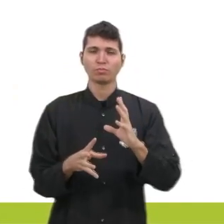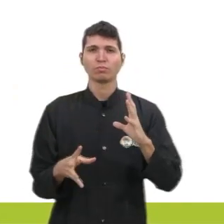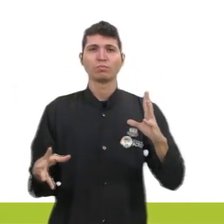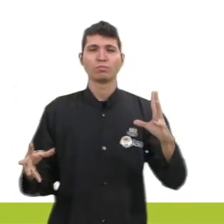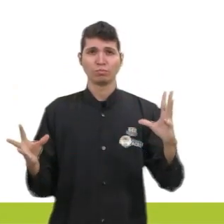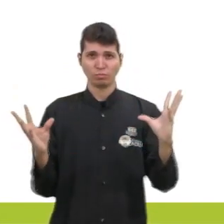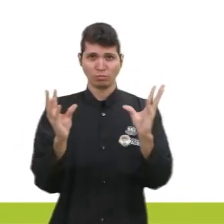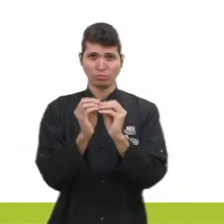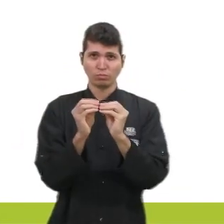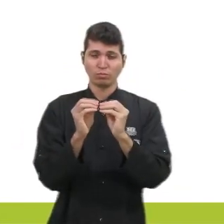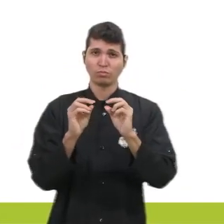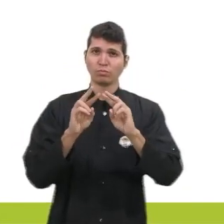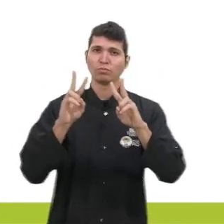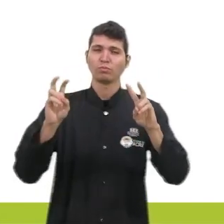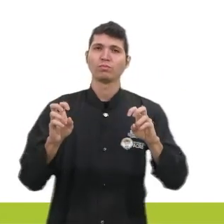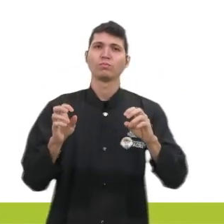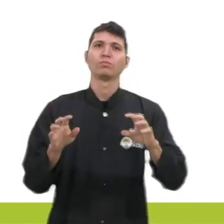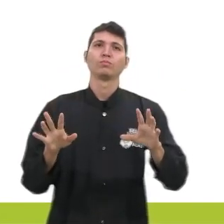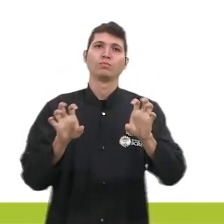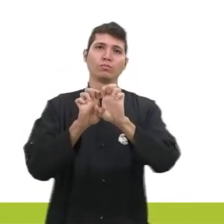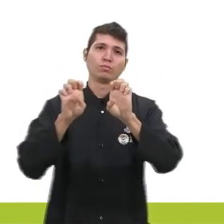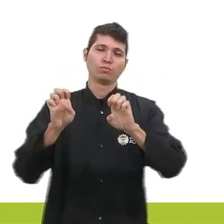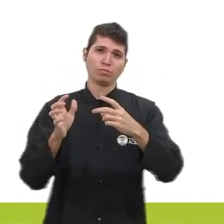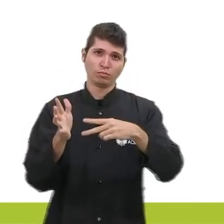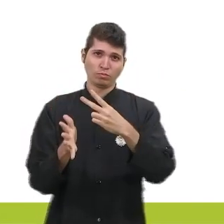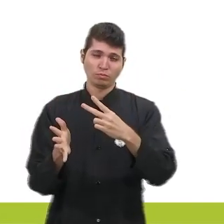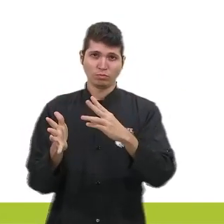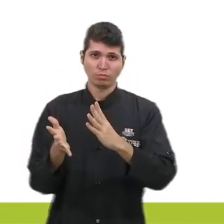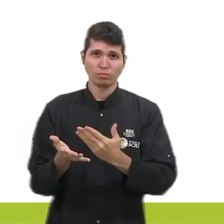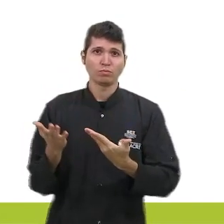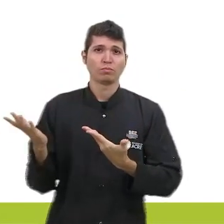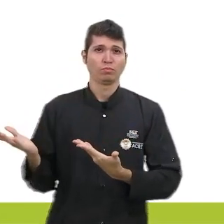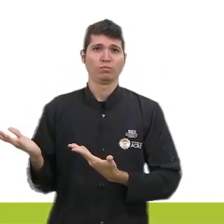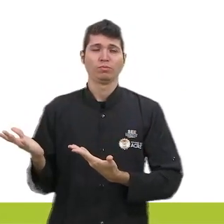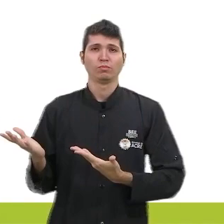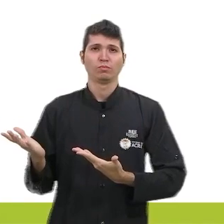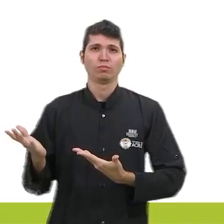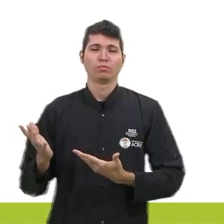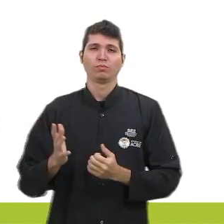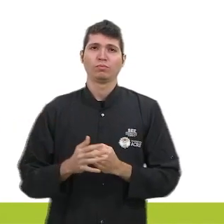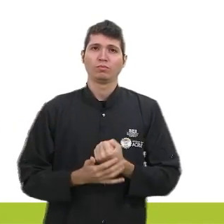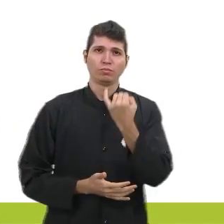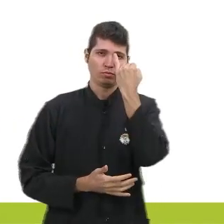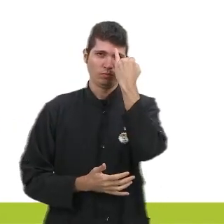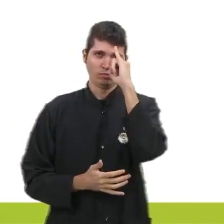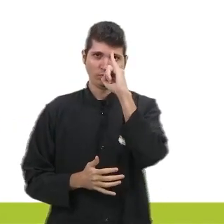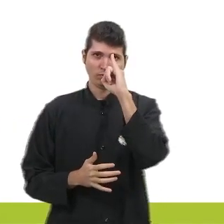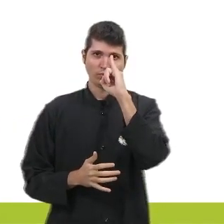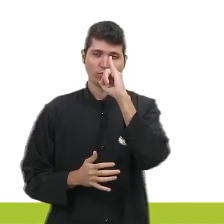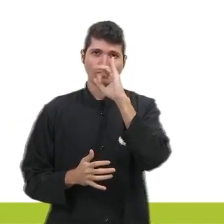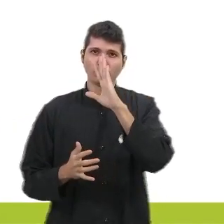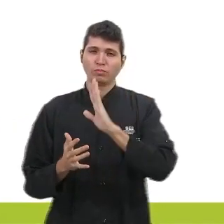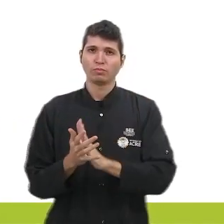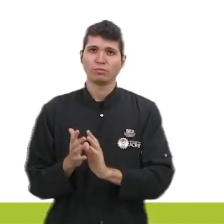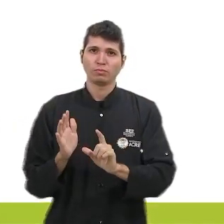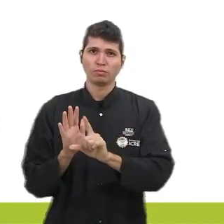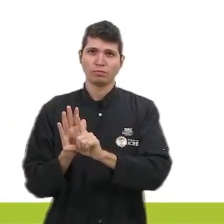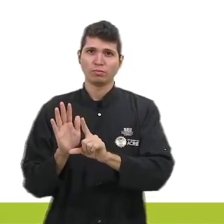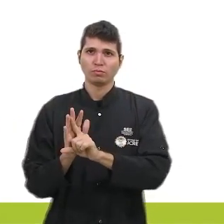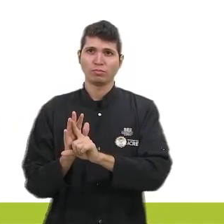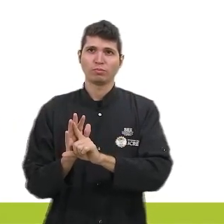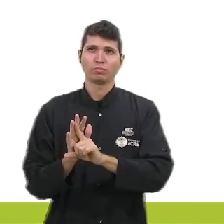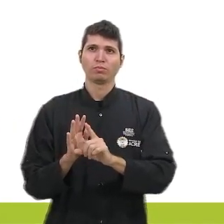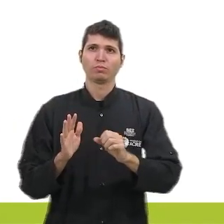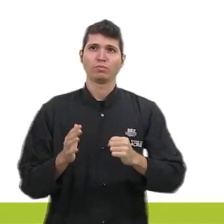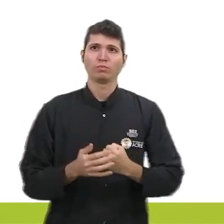bom? Sobre a equação de segundo grau. A gente tem aqui na equação de segundo grau a ideia da relação ou lei de formação, né?